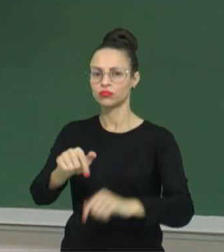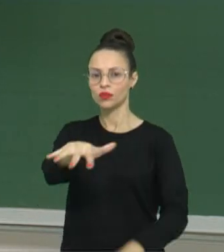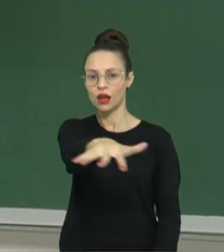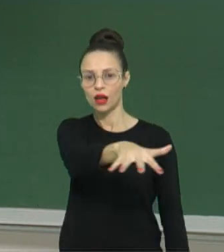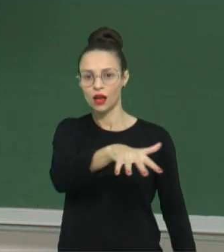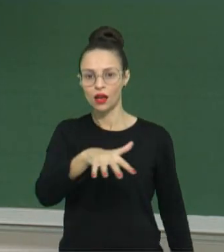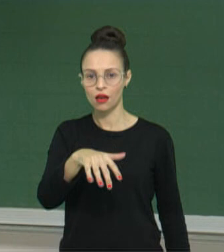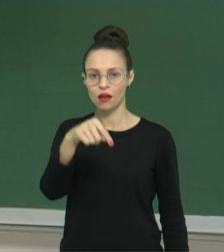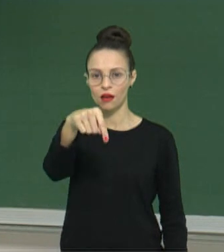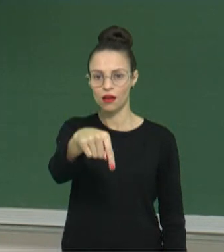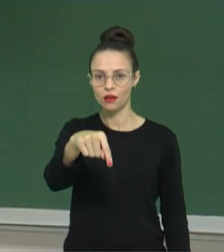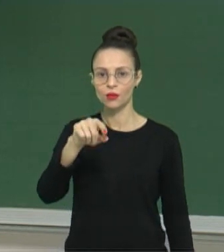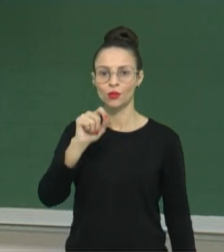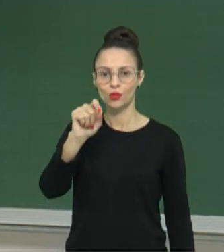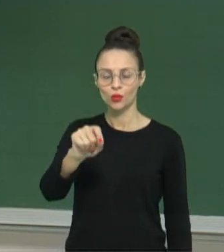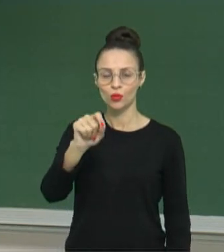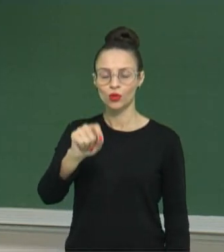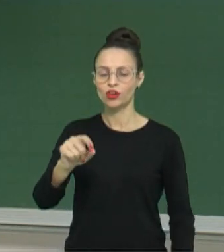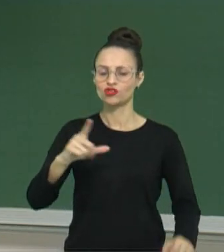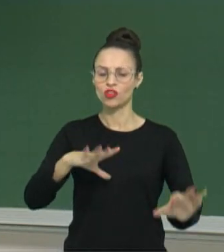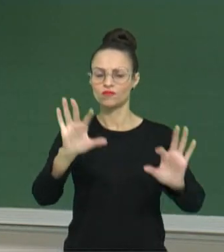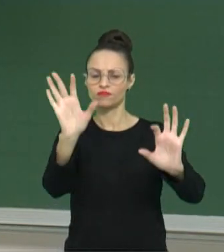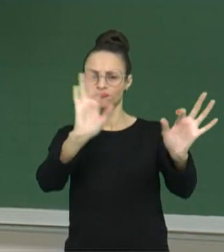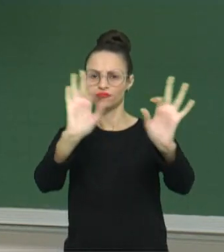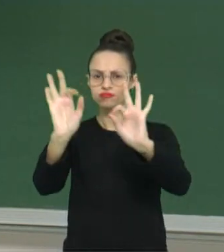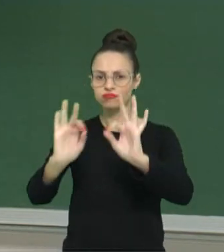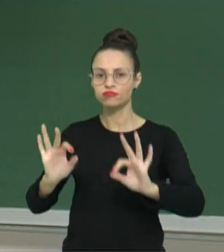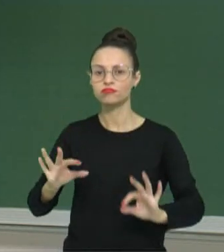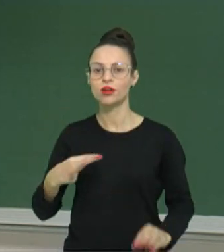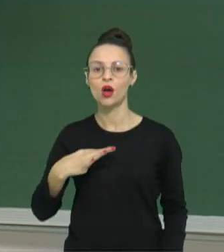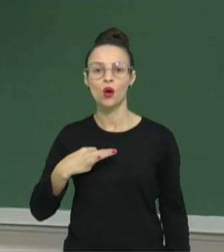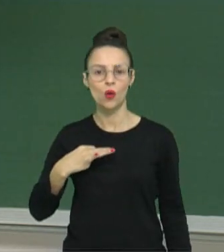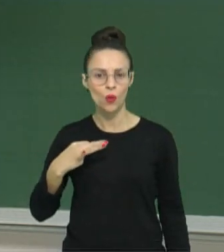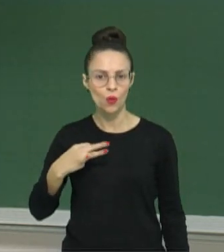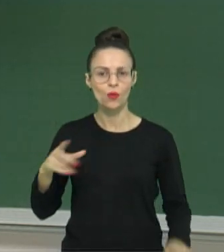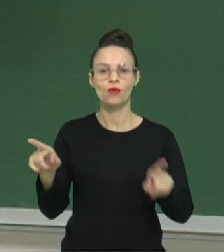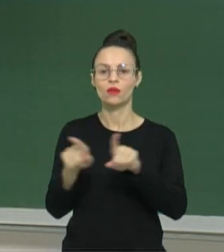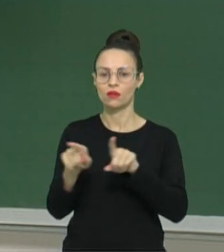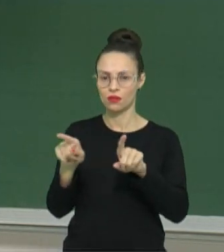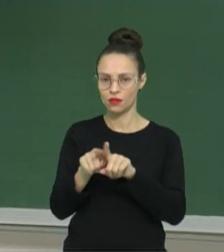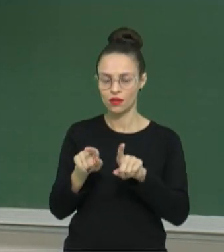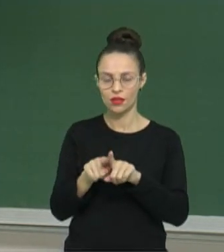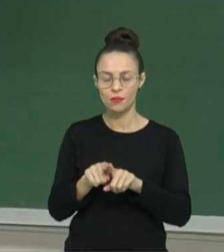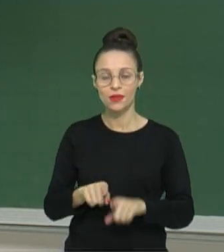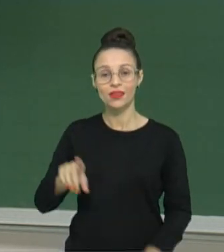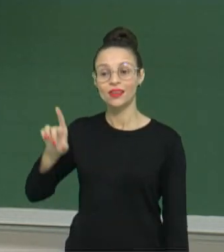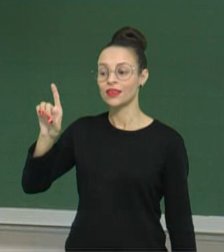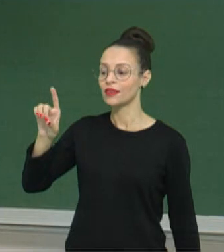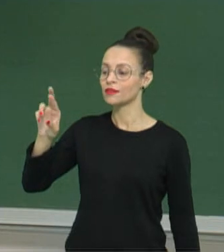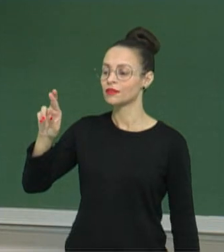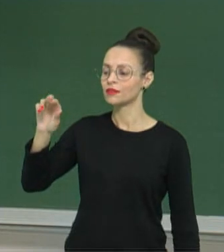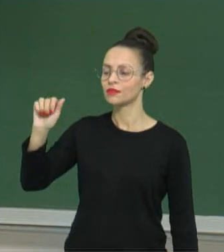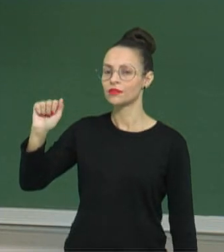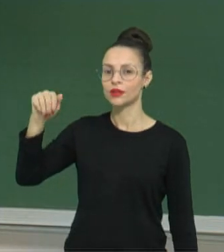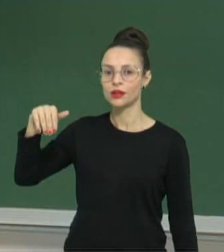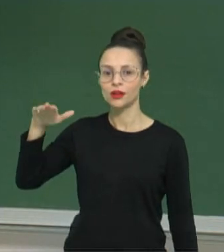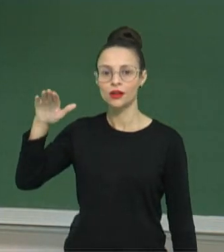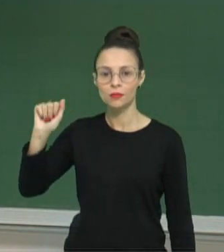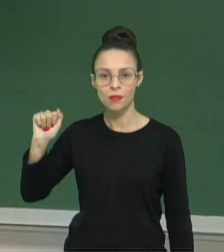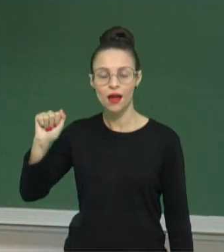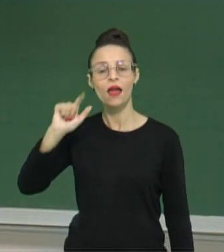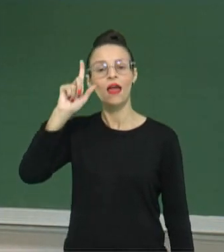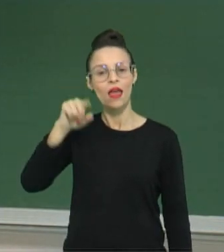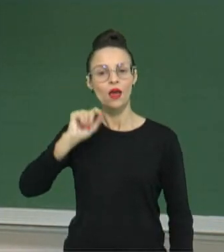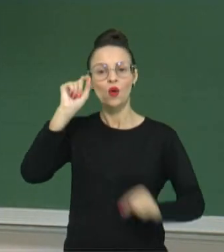ambiente que estava enfeitado ali, né, o figurino até mesmo, e o drama era a